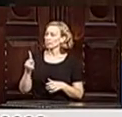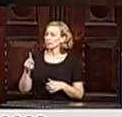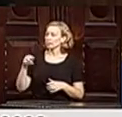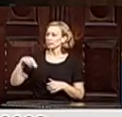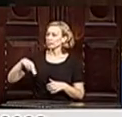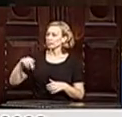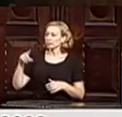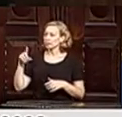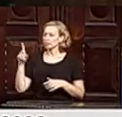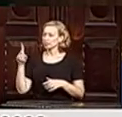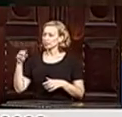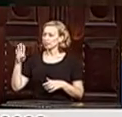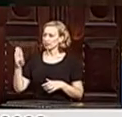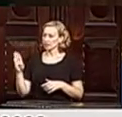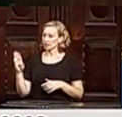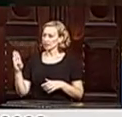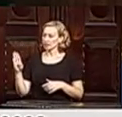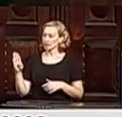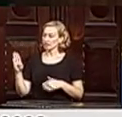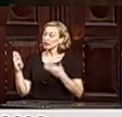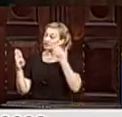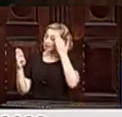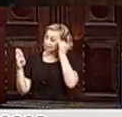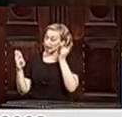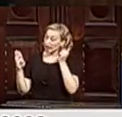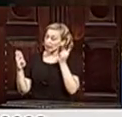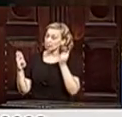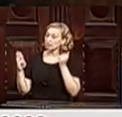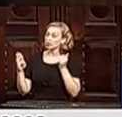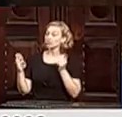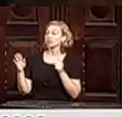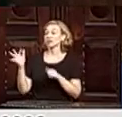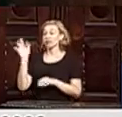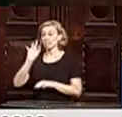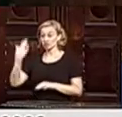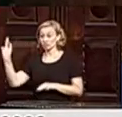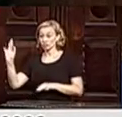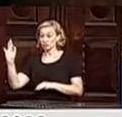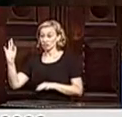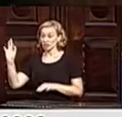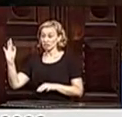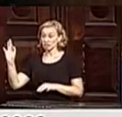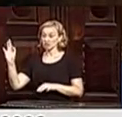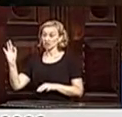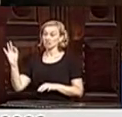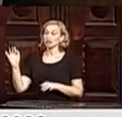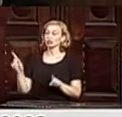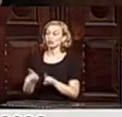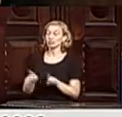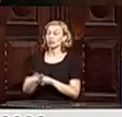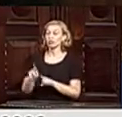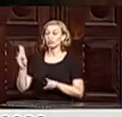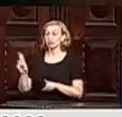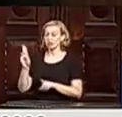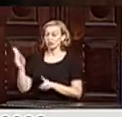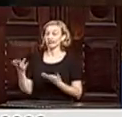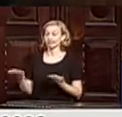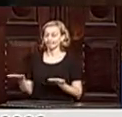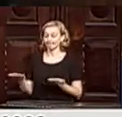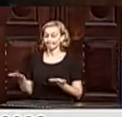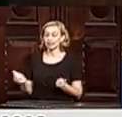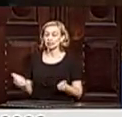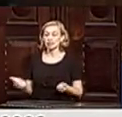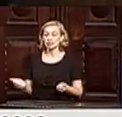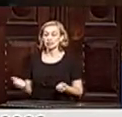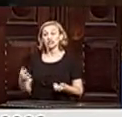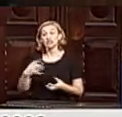Universidade do Estado do Rio de Janeiro se encontra, que a UENF se encontra, que a UESO se encontra, mas especialmente a UERJ. E nesse